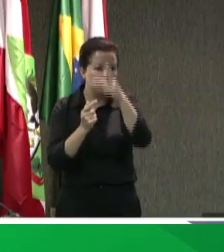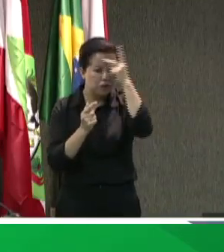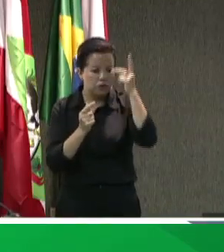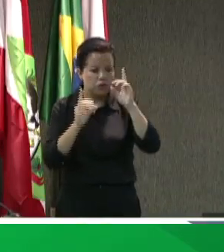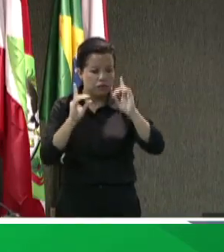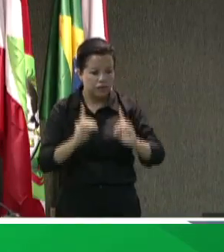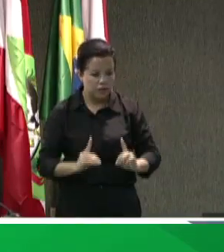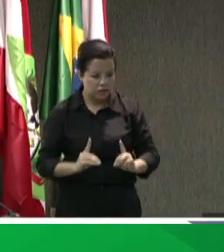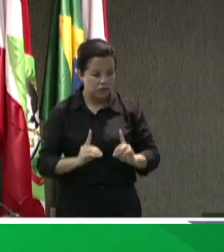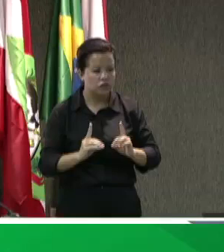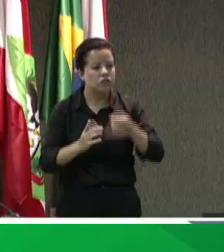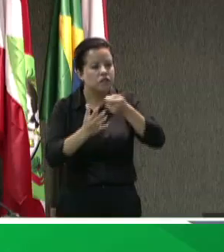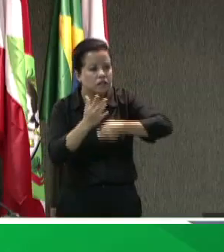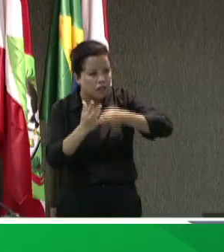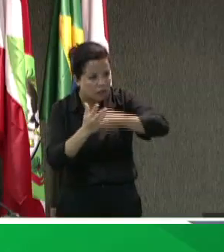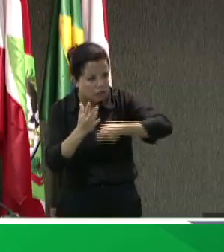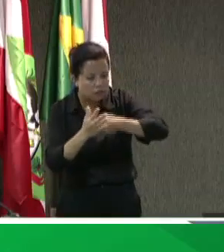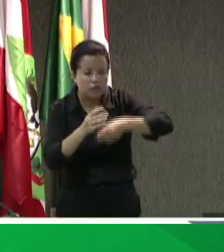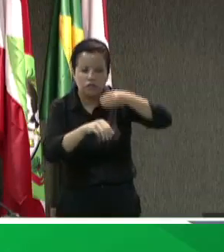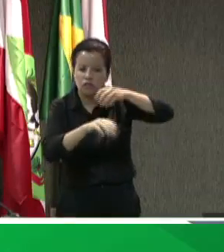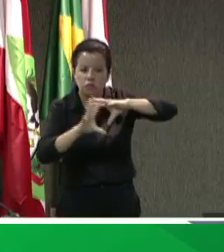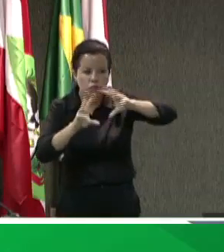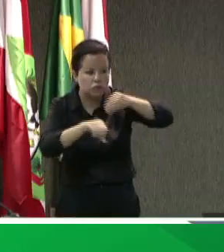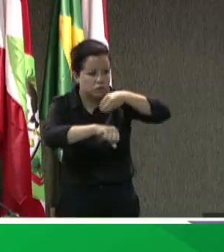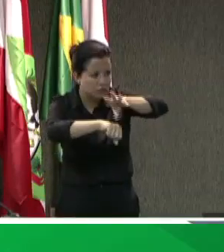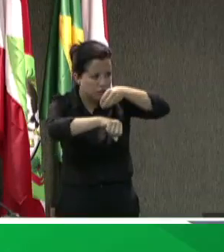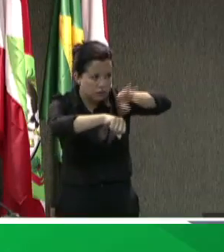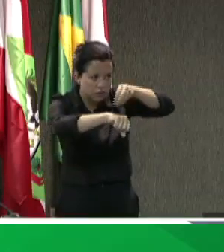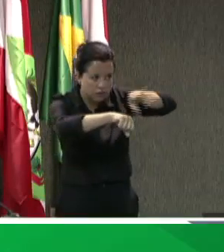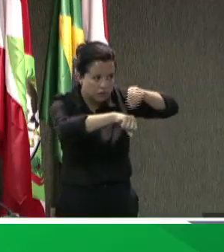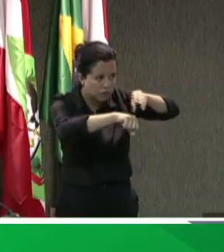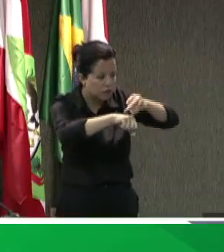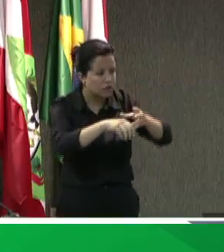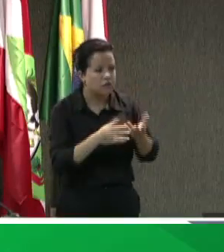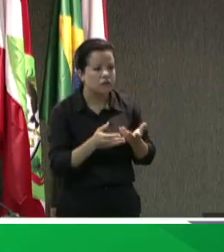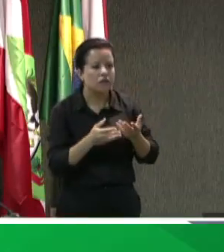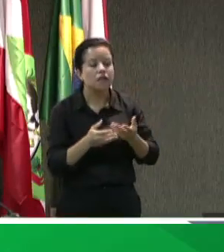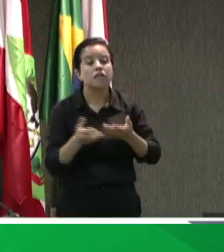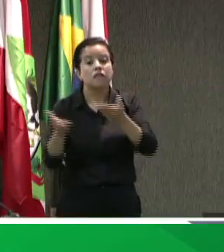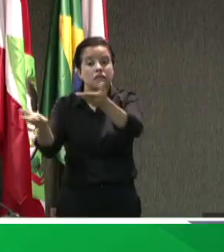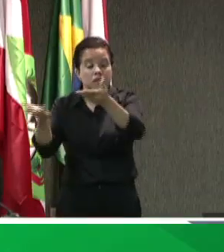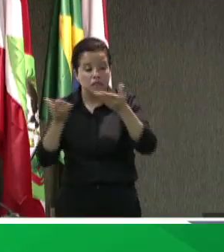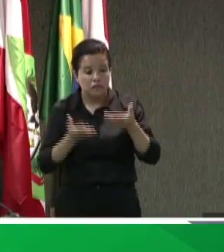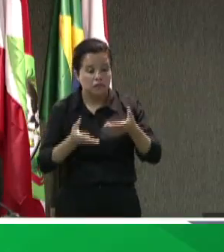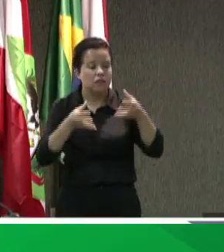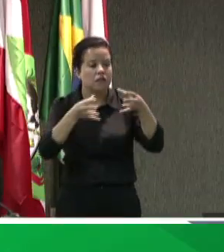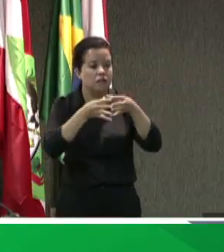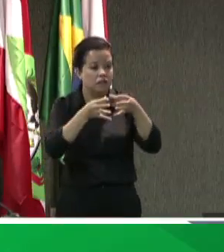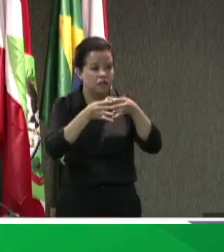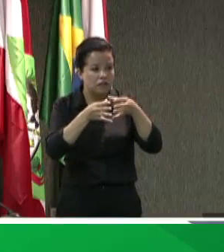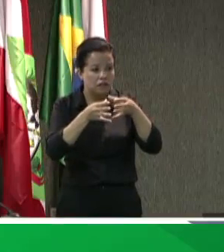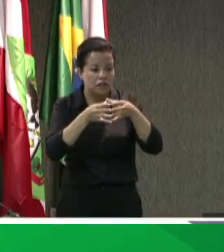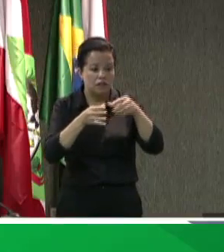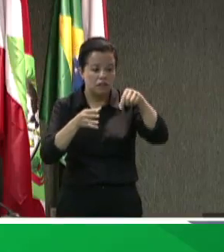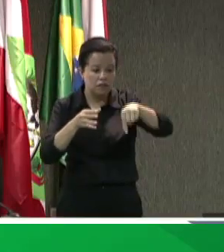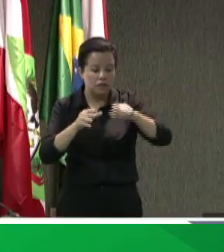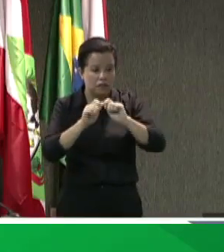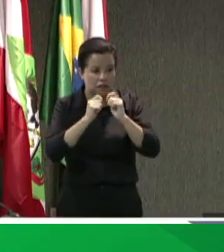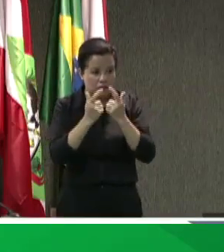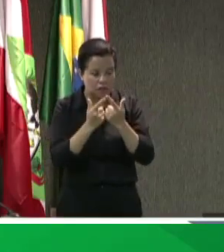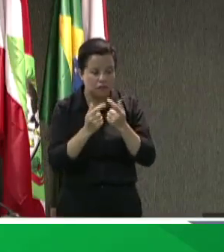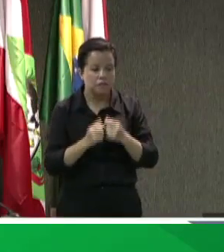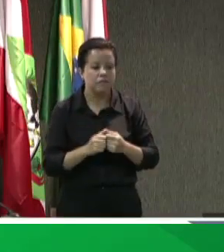todos esses encaminhamentos, então, a comissão será acionada. Sexta